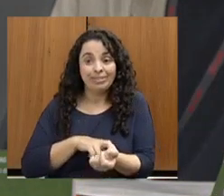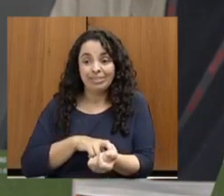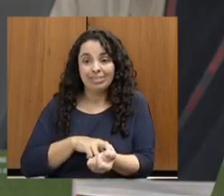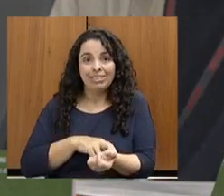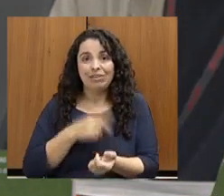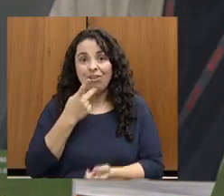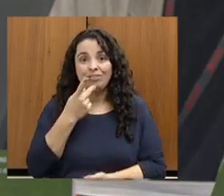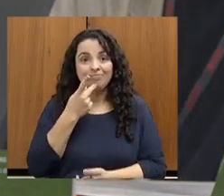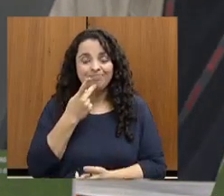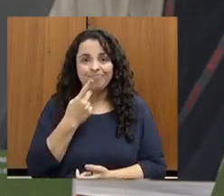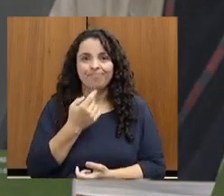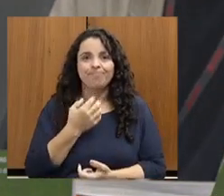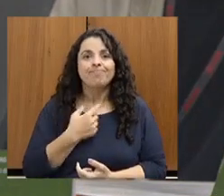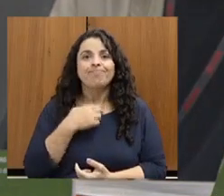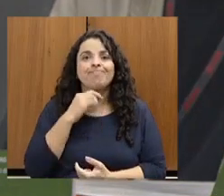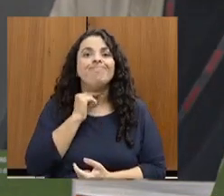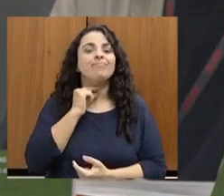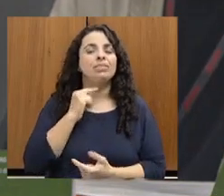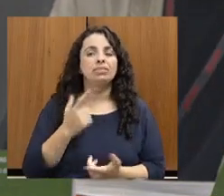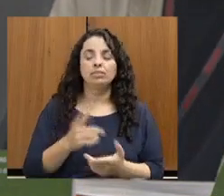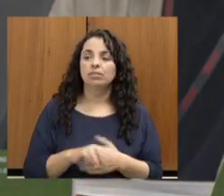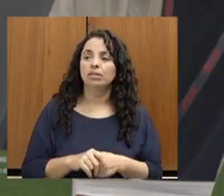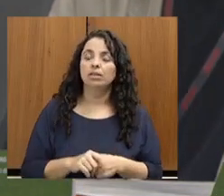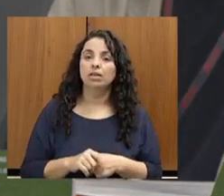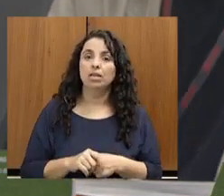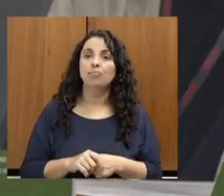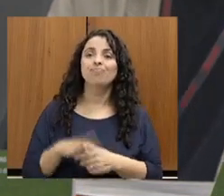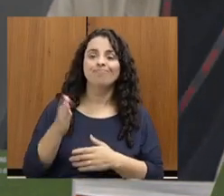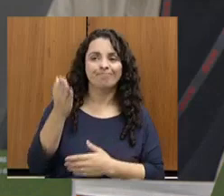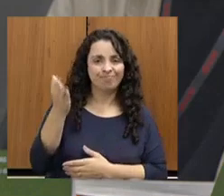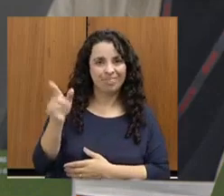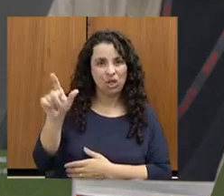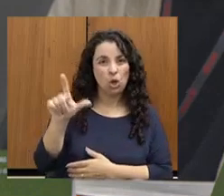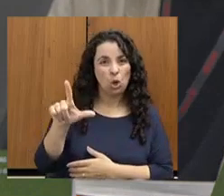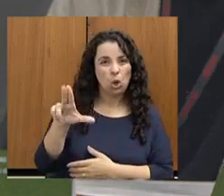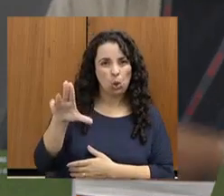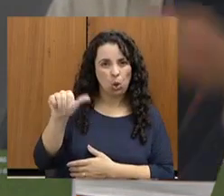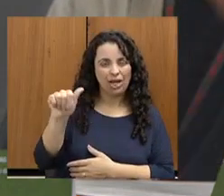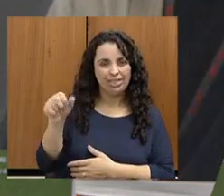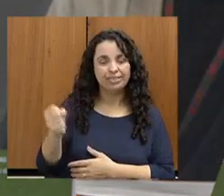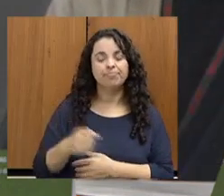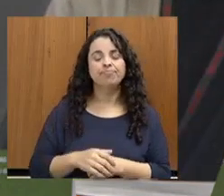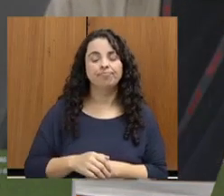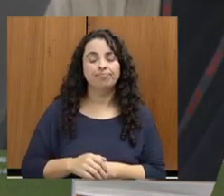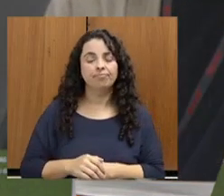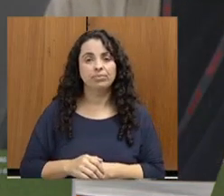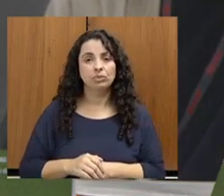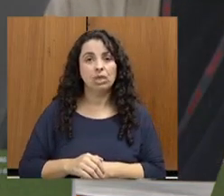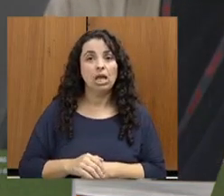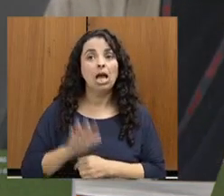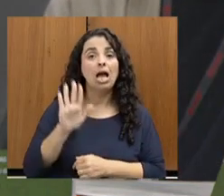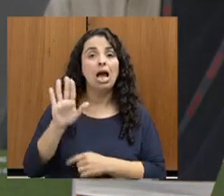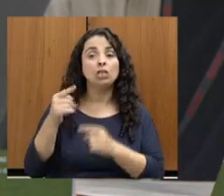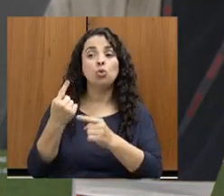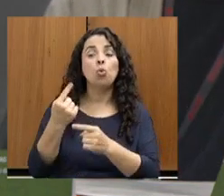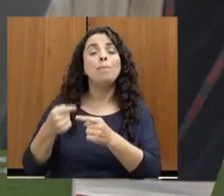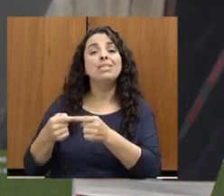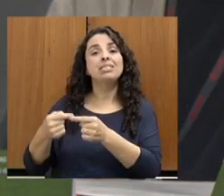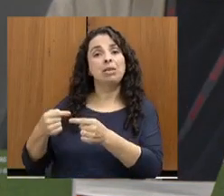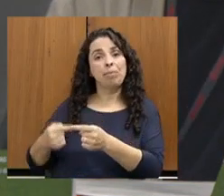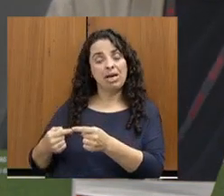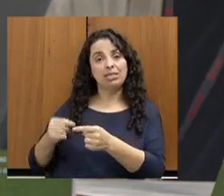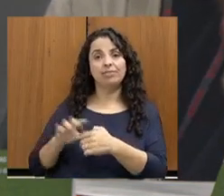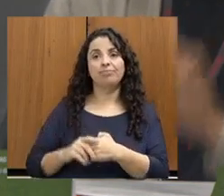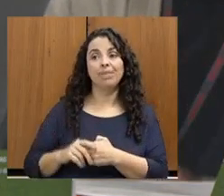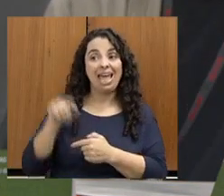uma semana antes da agressão sofrida para o meu filho, o Lucas cercou o Davi junto com